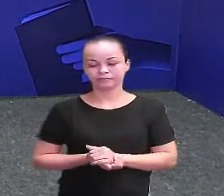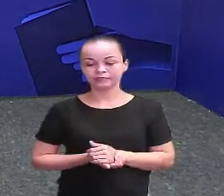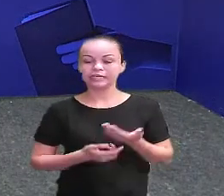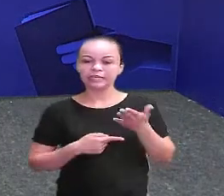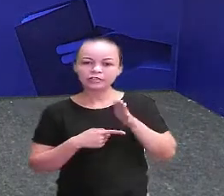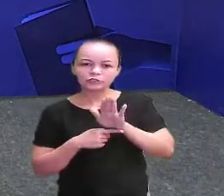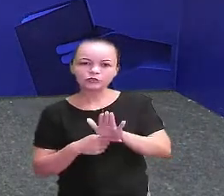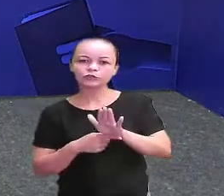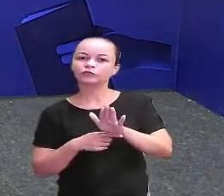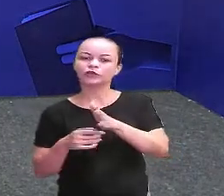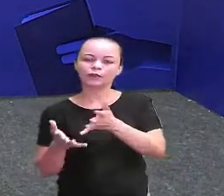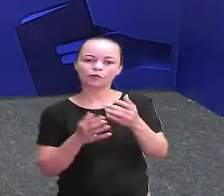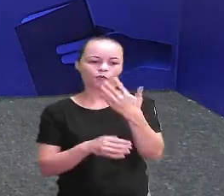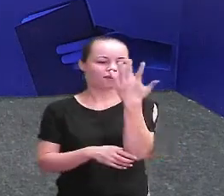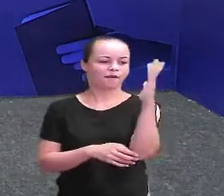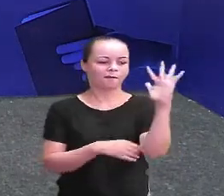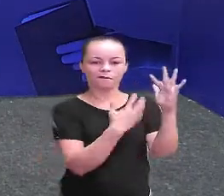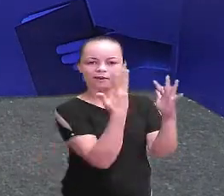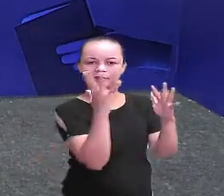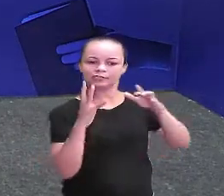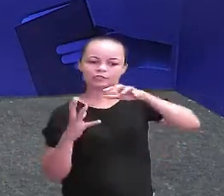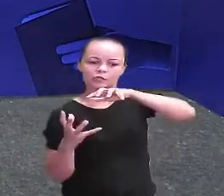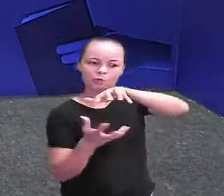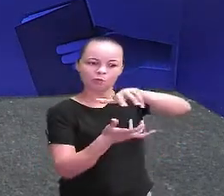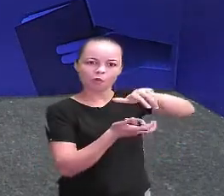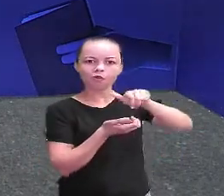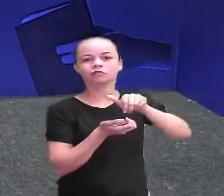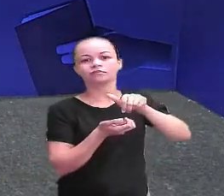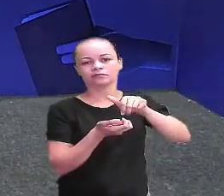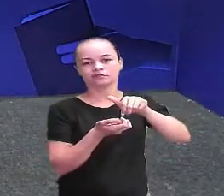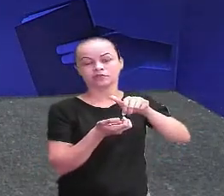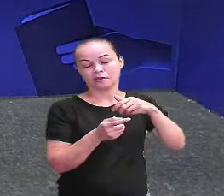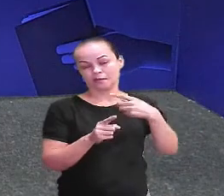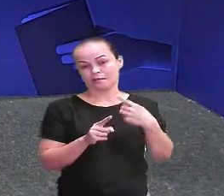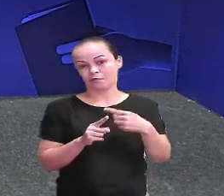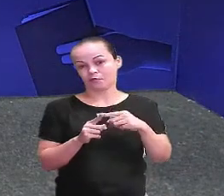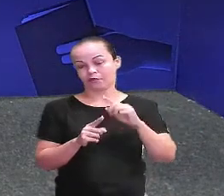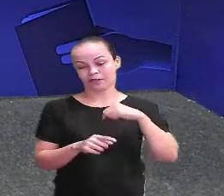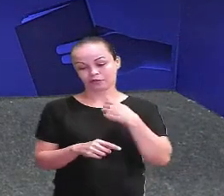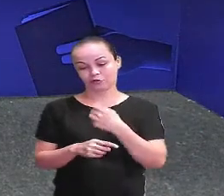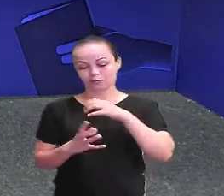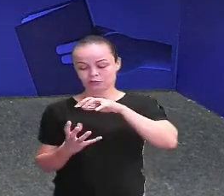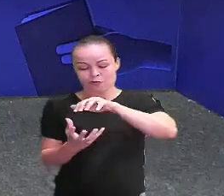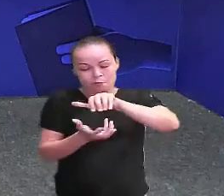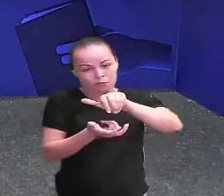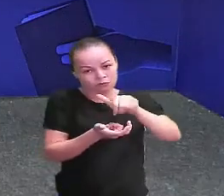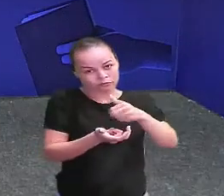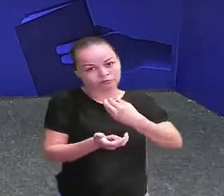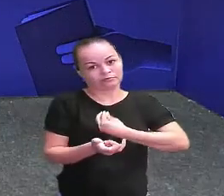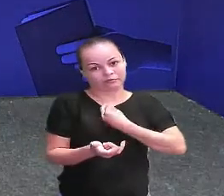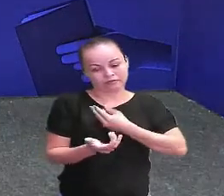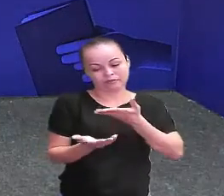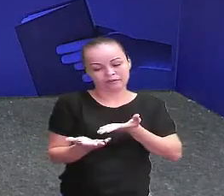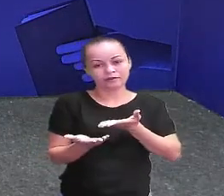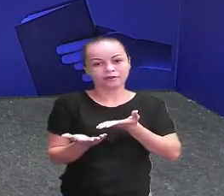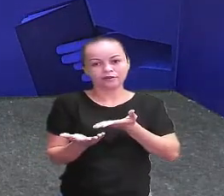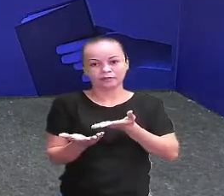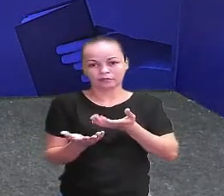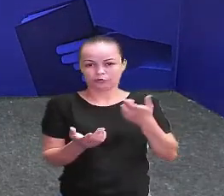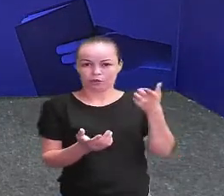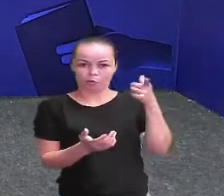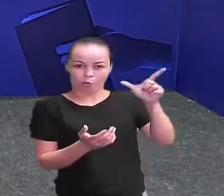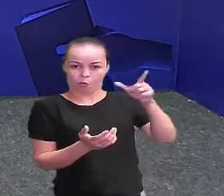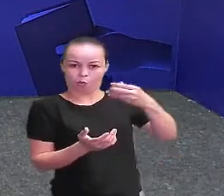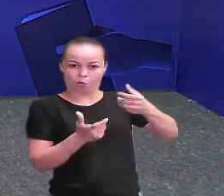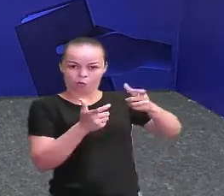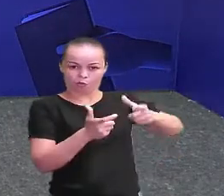a preservação da natureza no planeta inteiro, até porque nós temos só o nosso planetinha Terra para morar, não existe outro lugar.